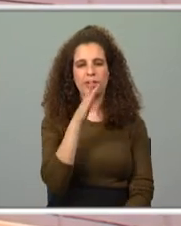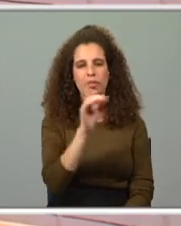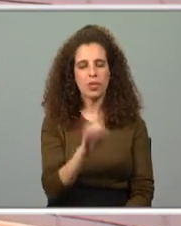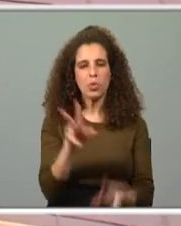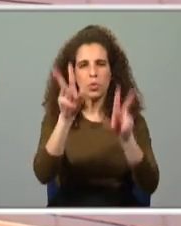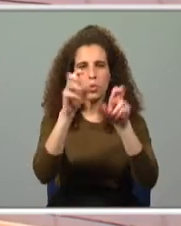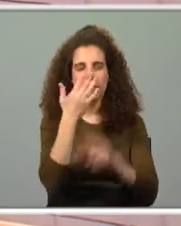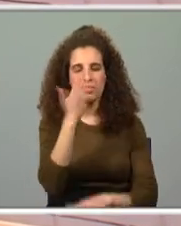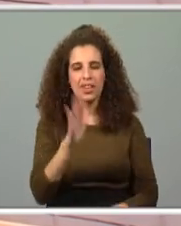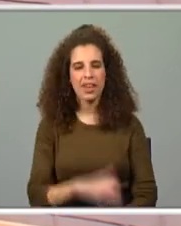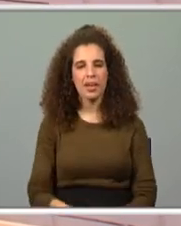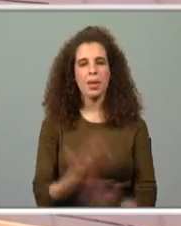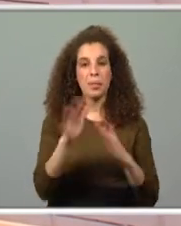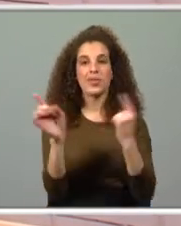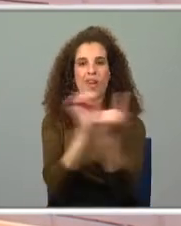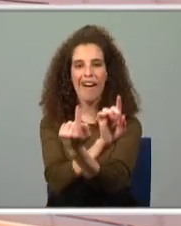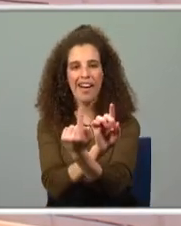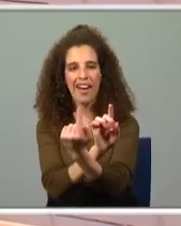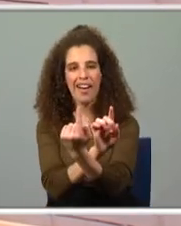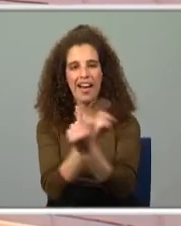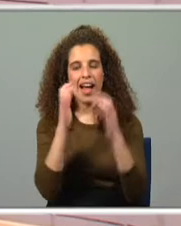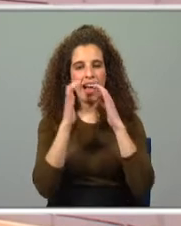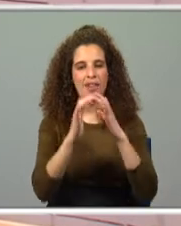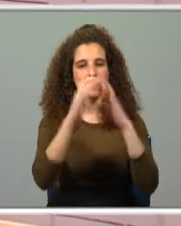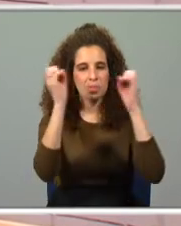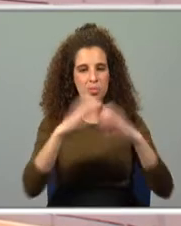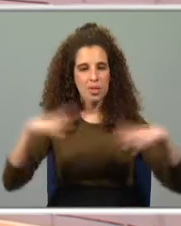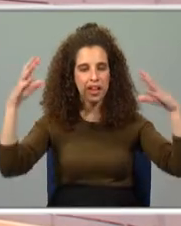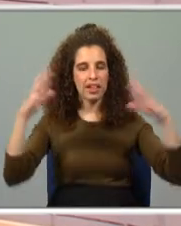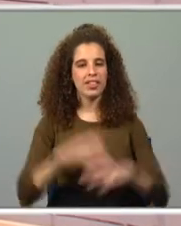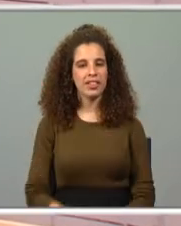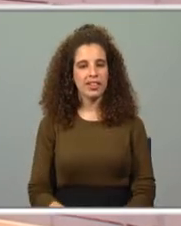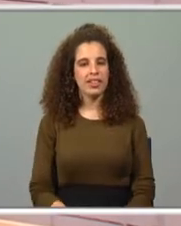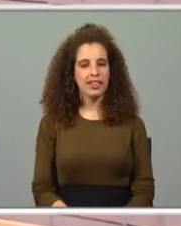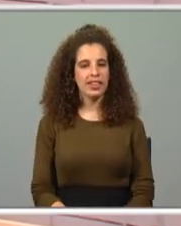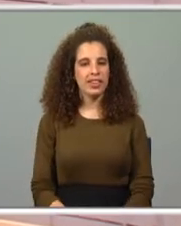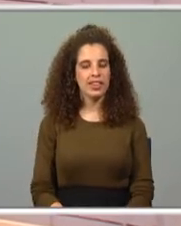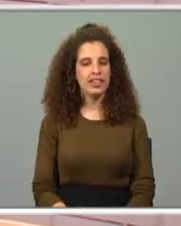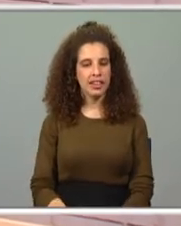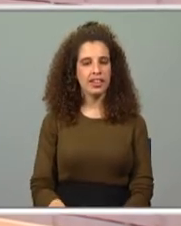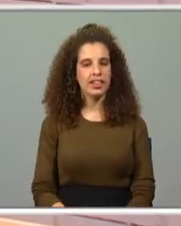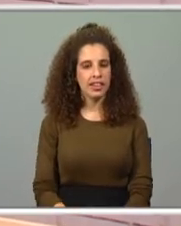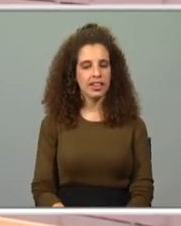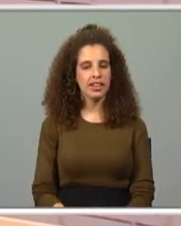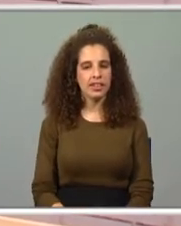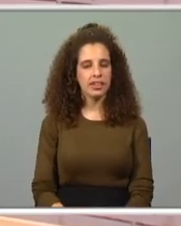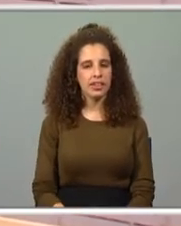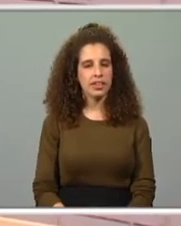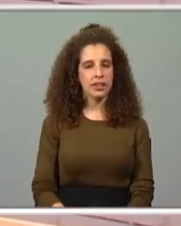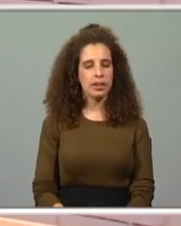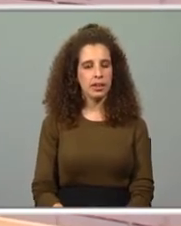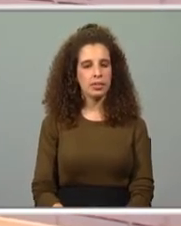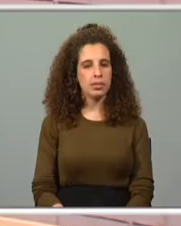título é muito parecido. Pois é, mas é ao contrário, não é? É a flauta mágica. A flauta tem mágica muito nesta bem. Altura.